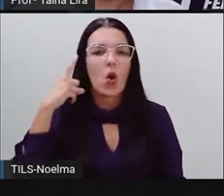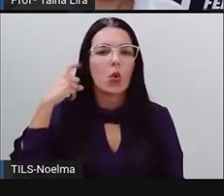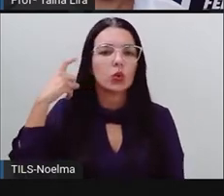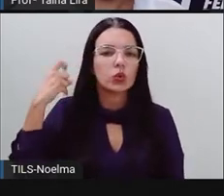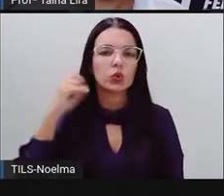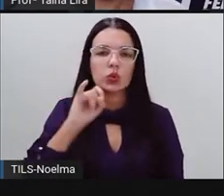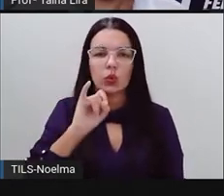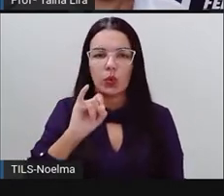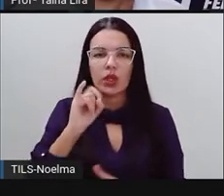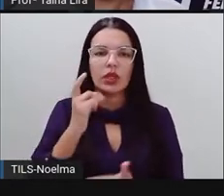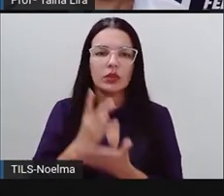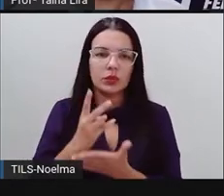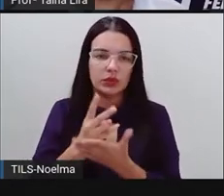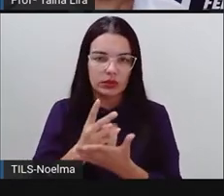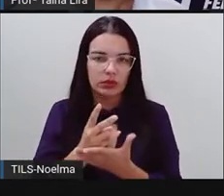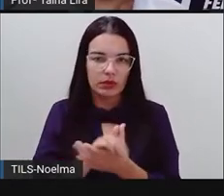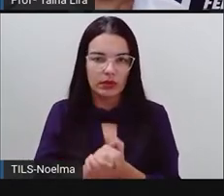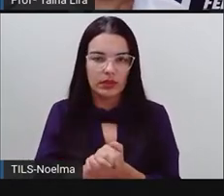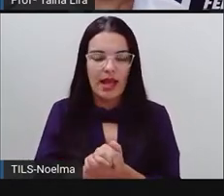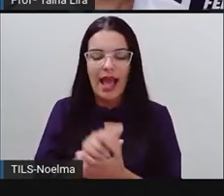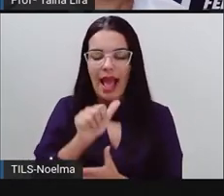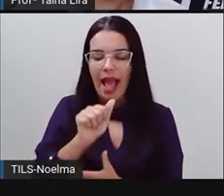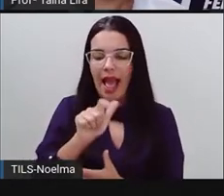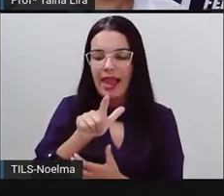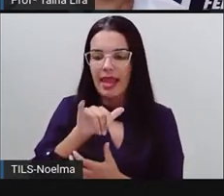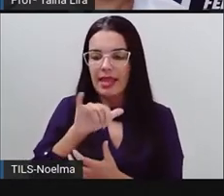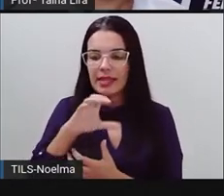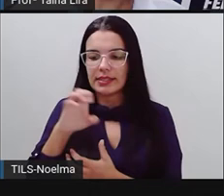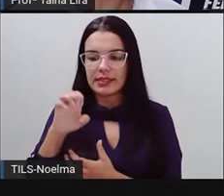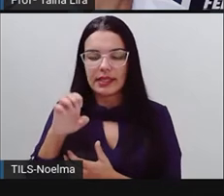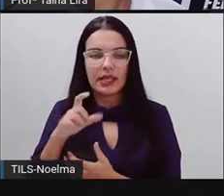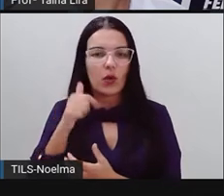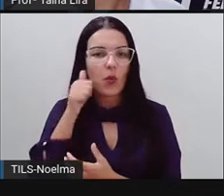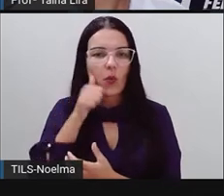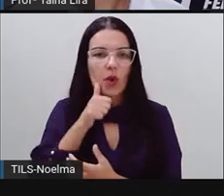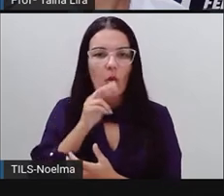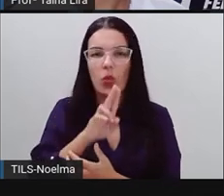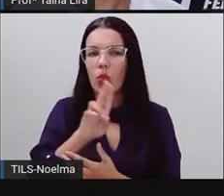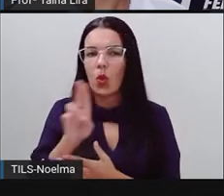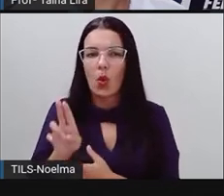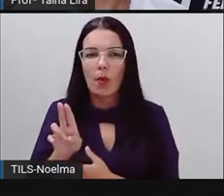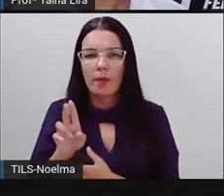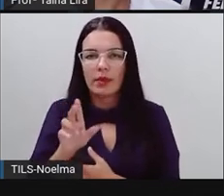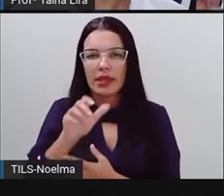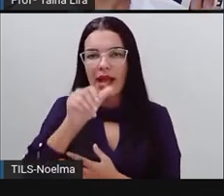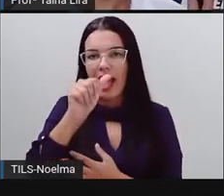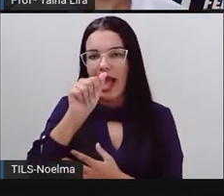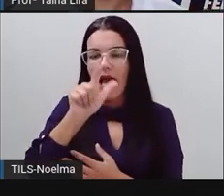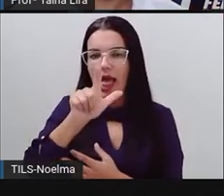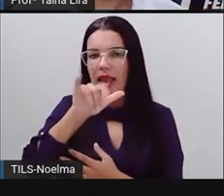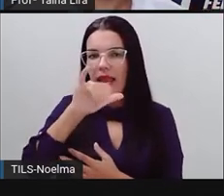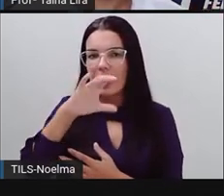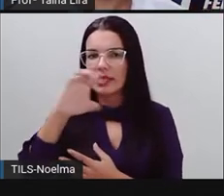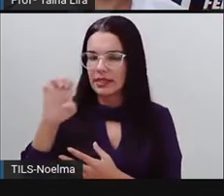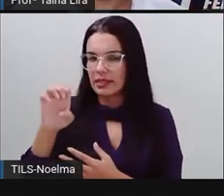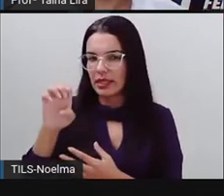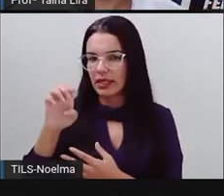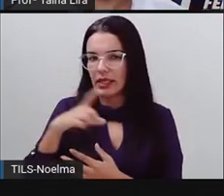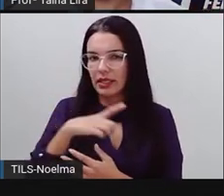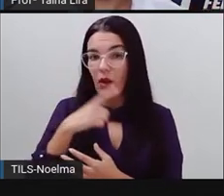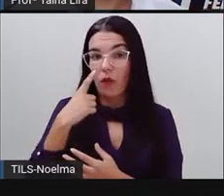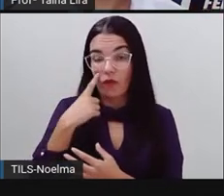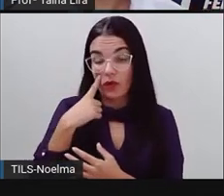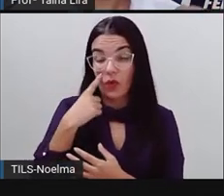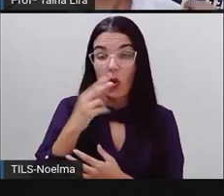os ando i.a. Alice ó tiver alguma Lícia aí me assistindo algum aluno aí do segundo